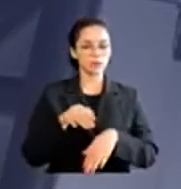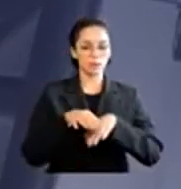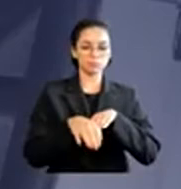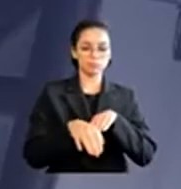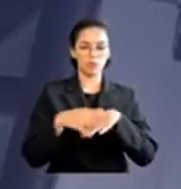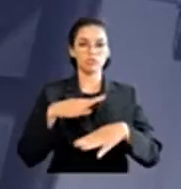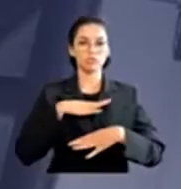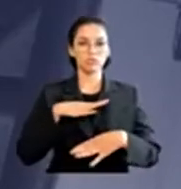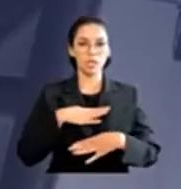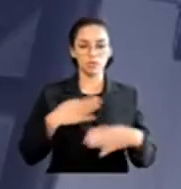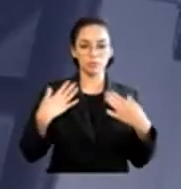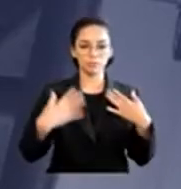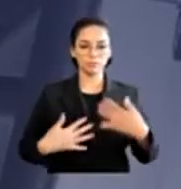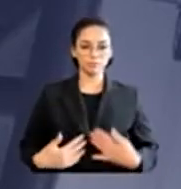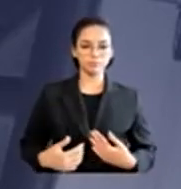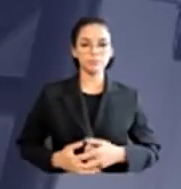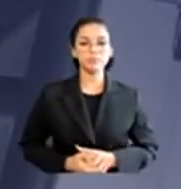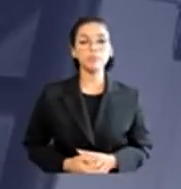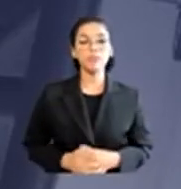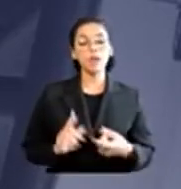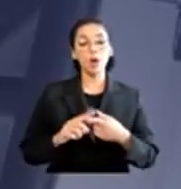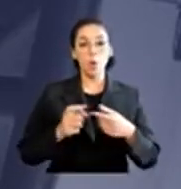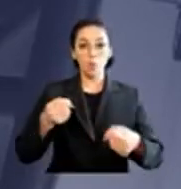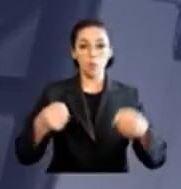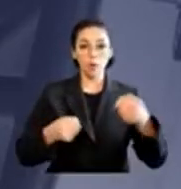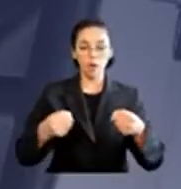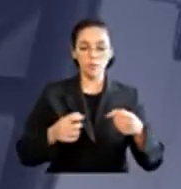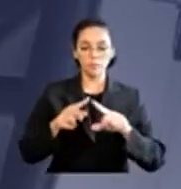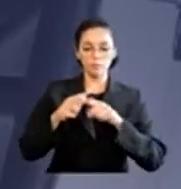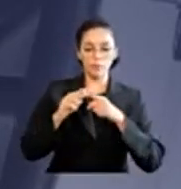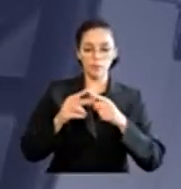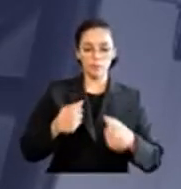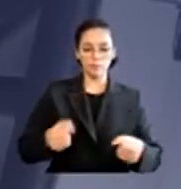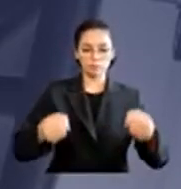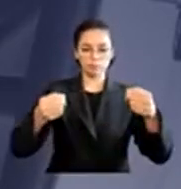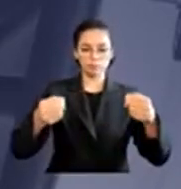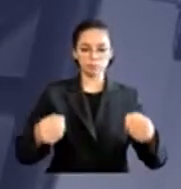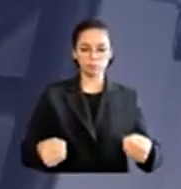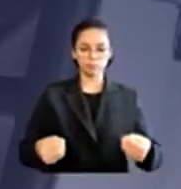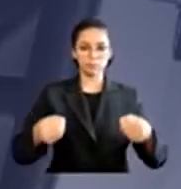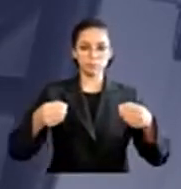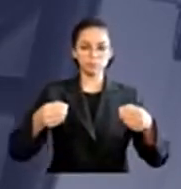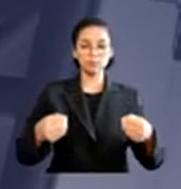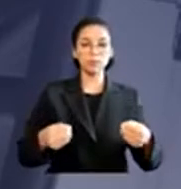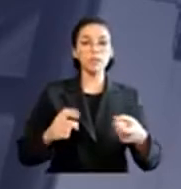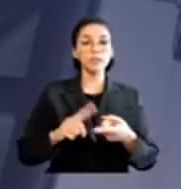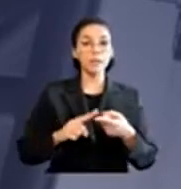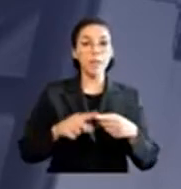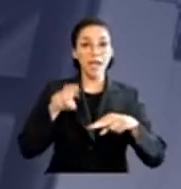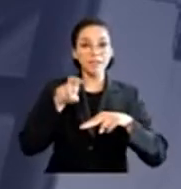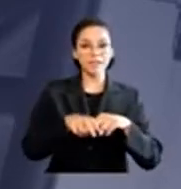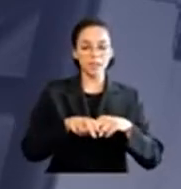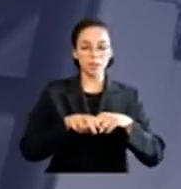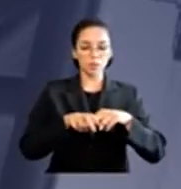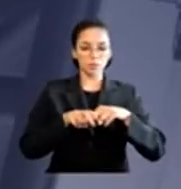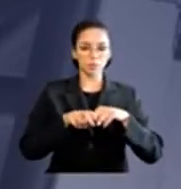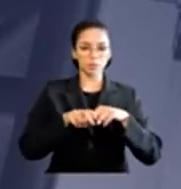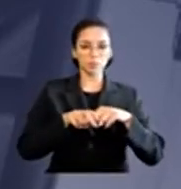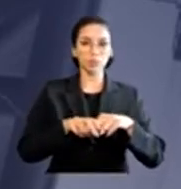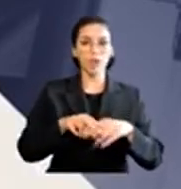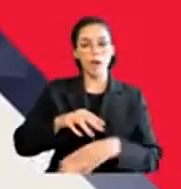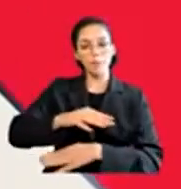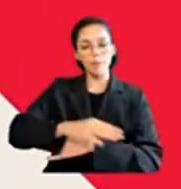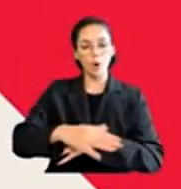de altura e profundidade, ajuste de assento para altura e apoio de braço para o motorista são